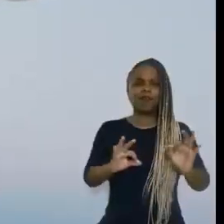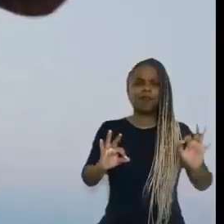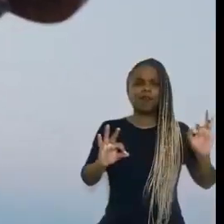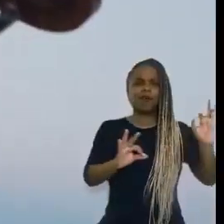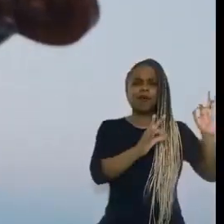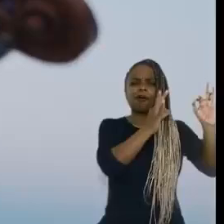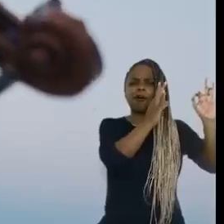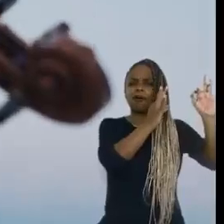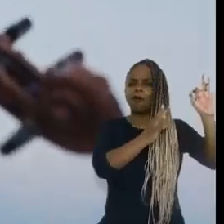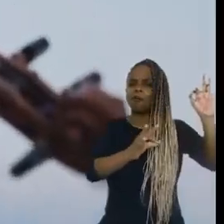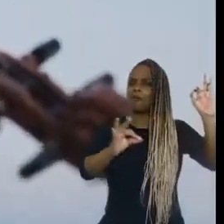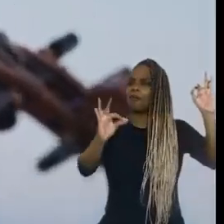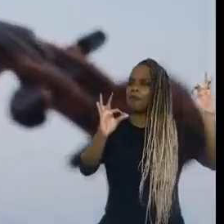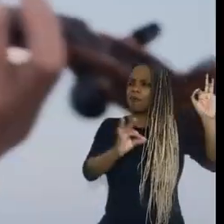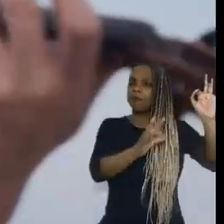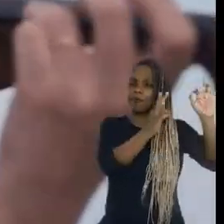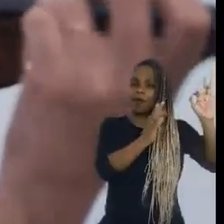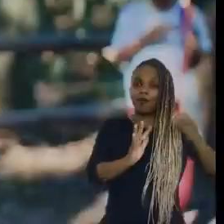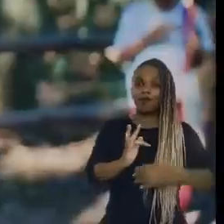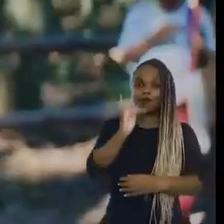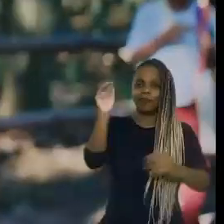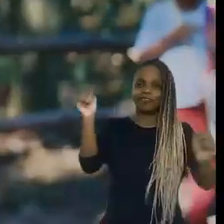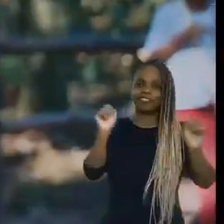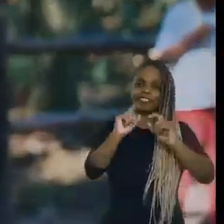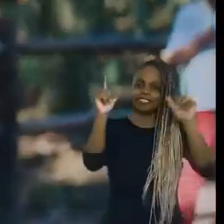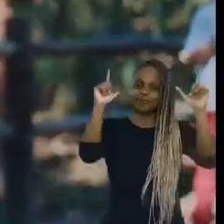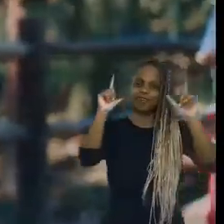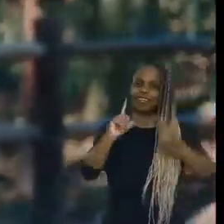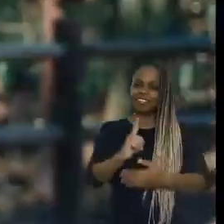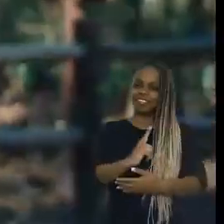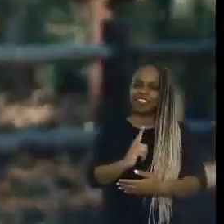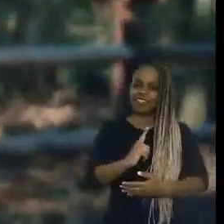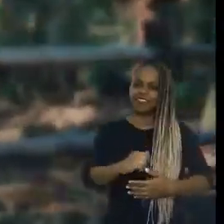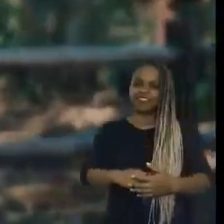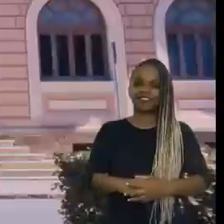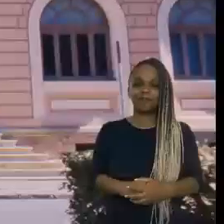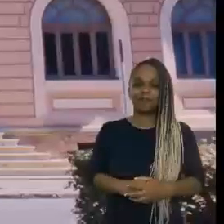Onde toca um instrumento, um futuro desperta.